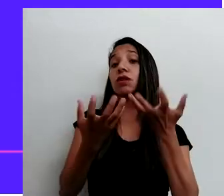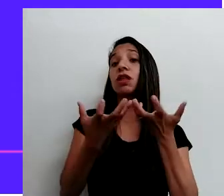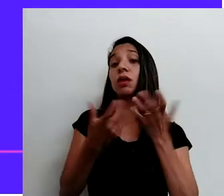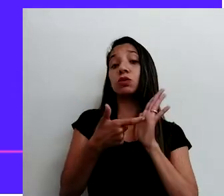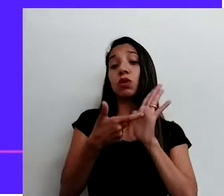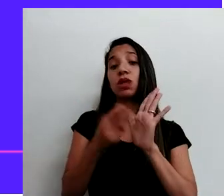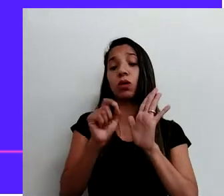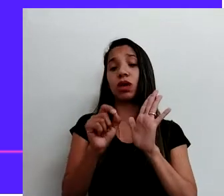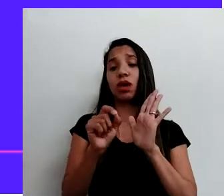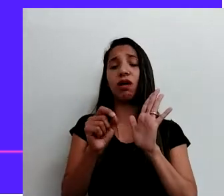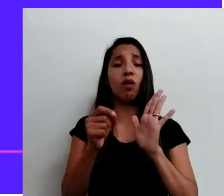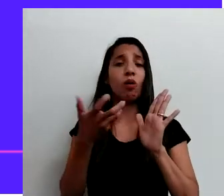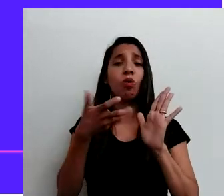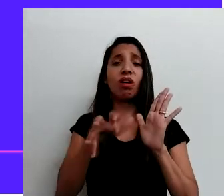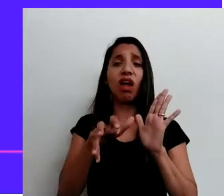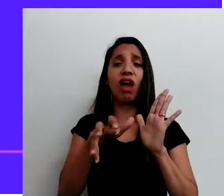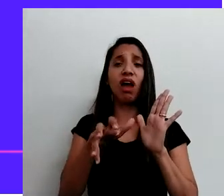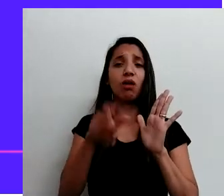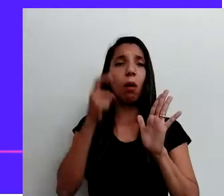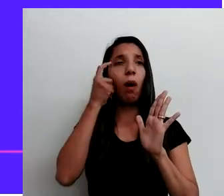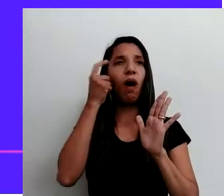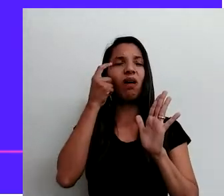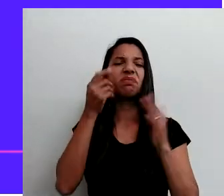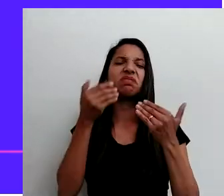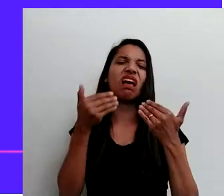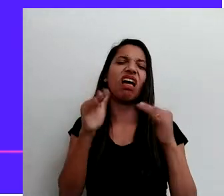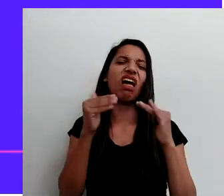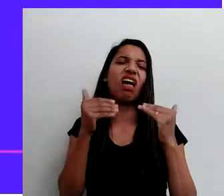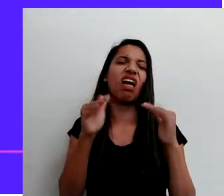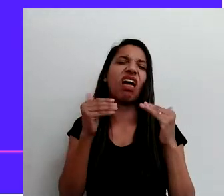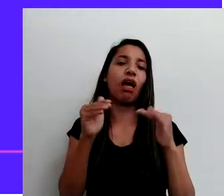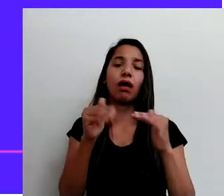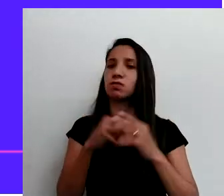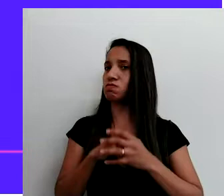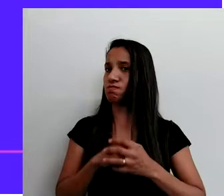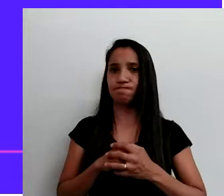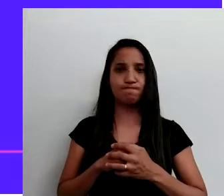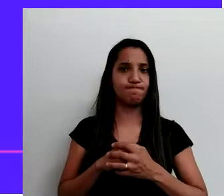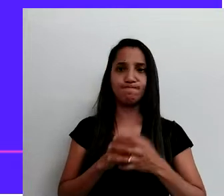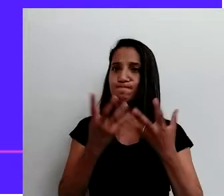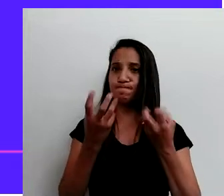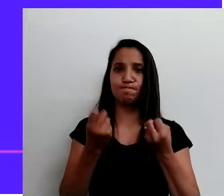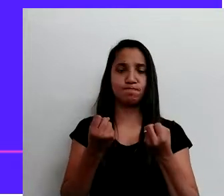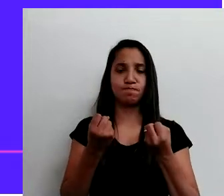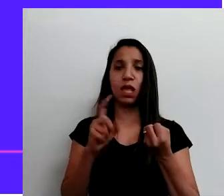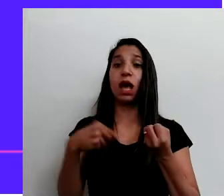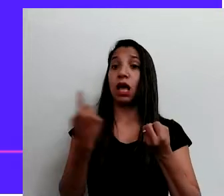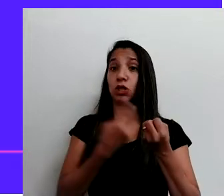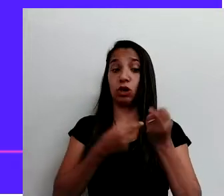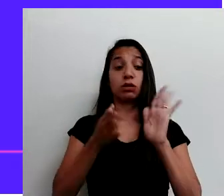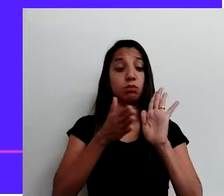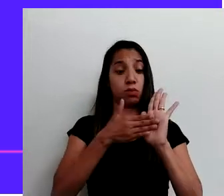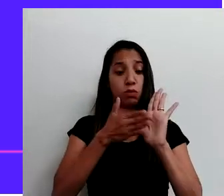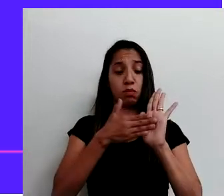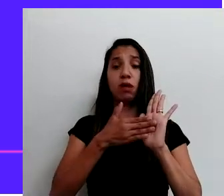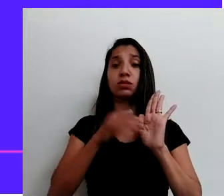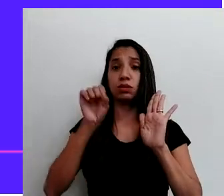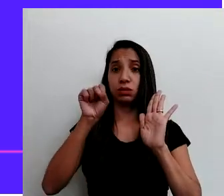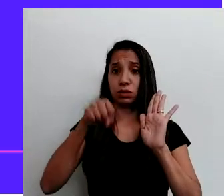né, esse cenário. E entendo que a gente surgiu com essa proposta, com esse